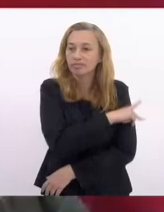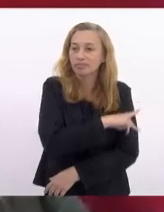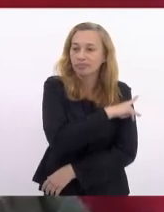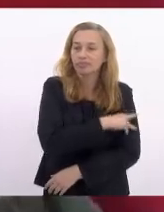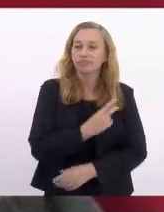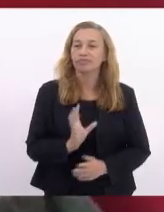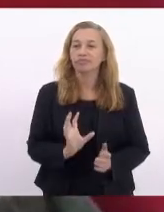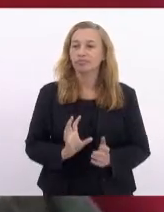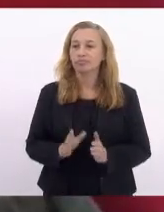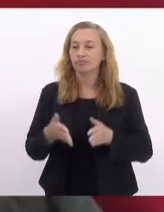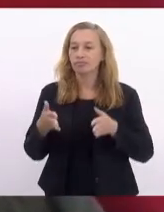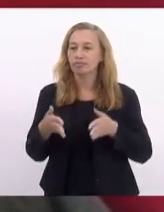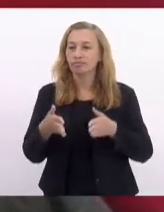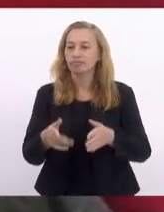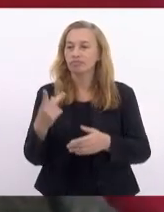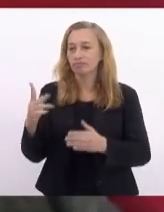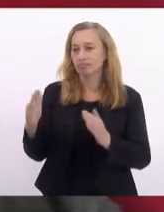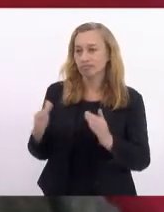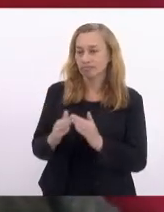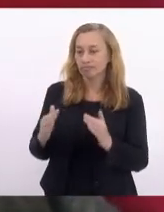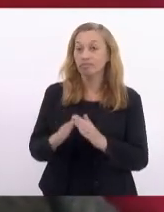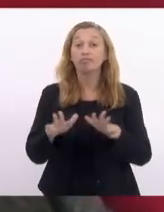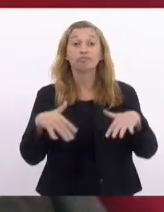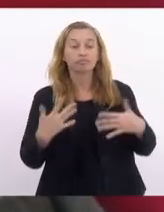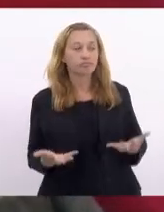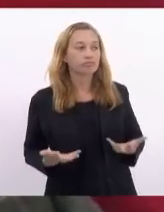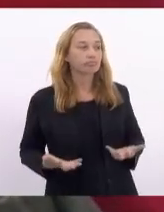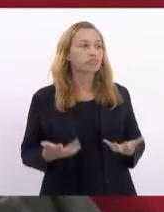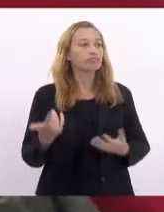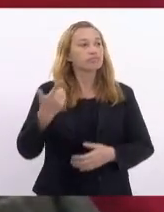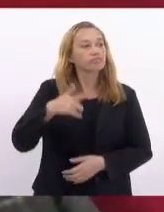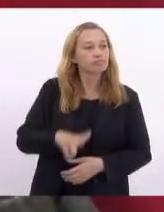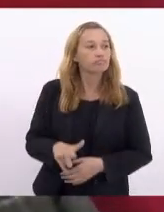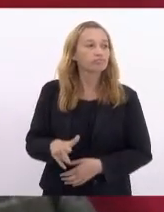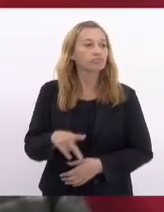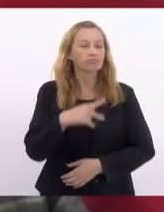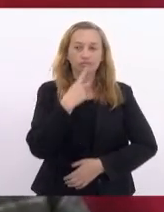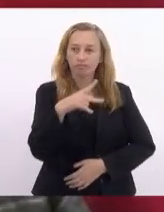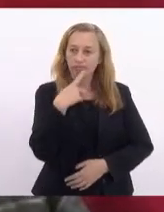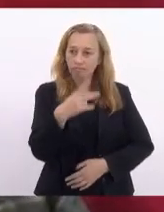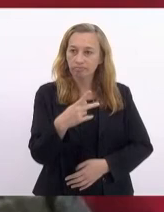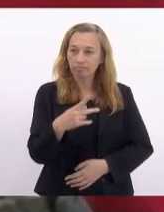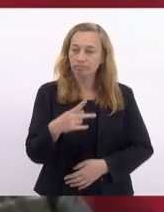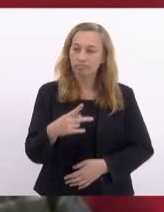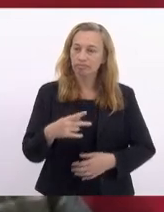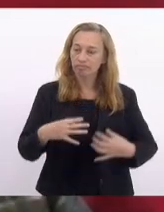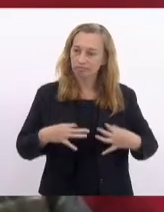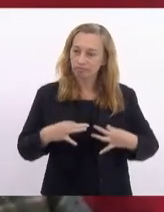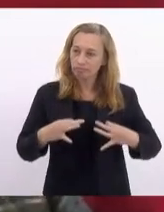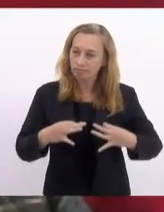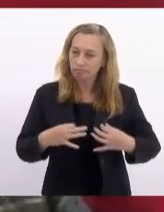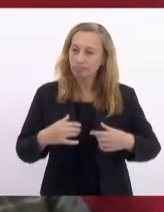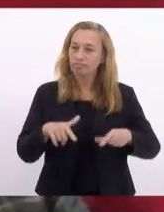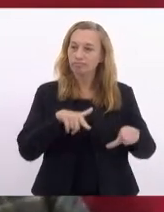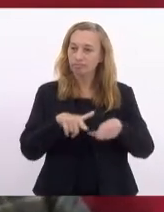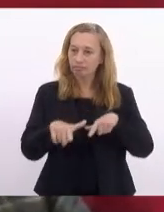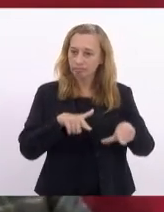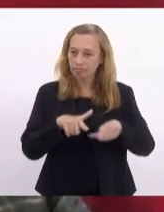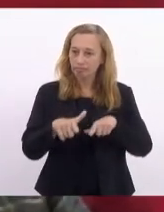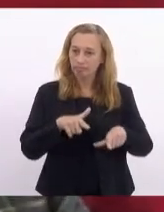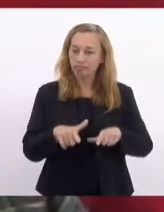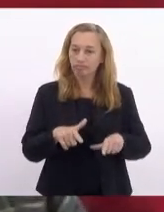de sua residência. Então, eu quero mais uma vez colocar o nosso mandato à disposição aí